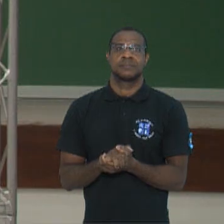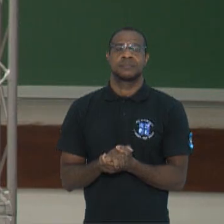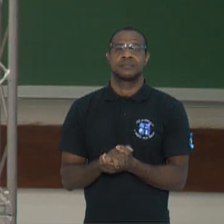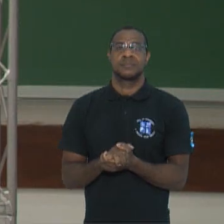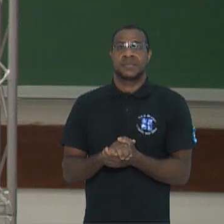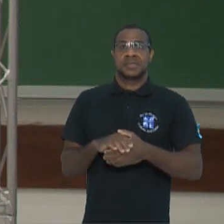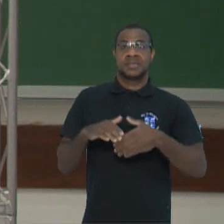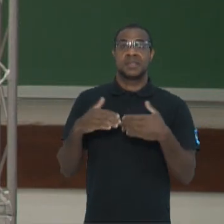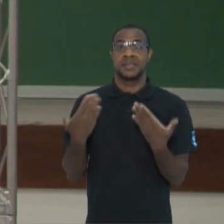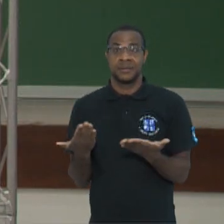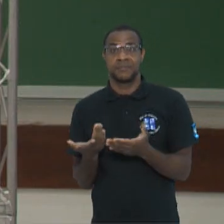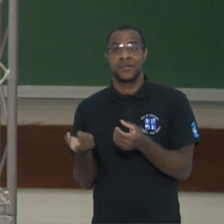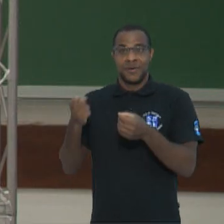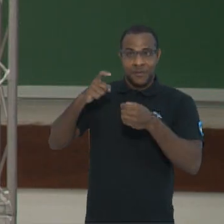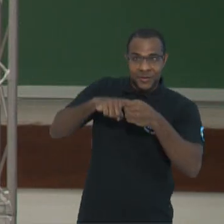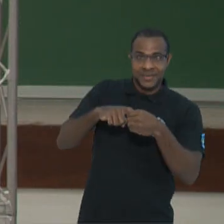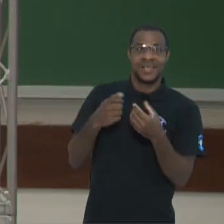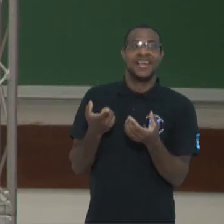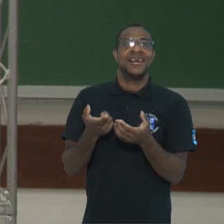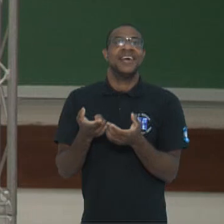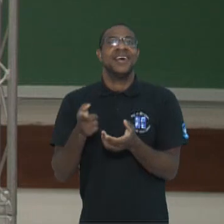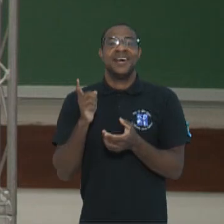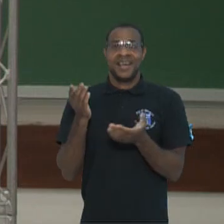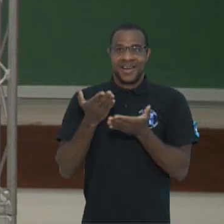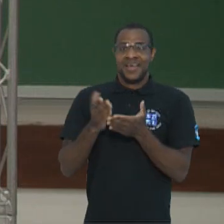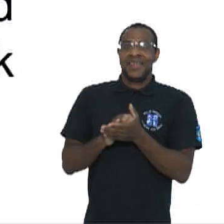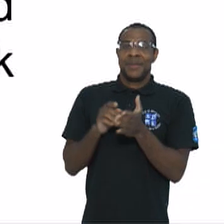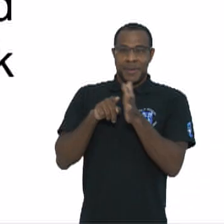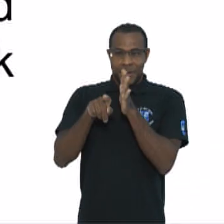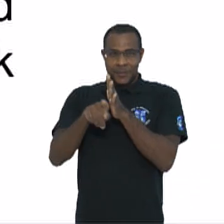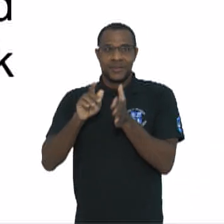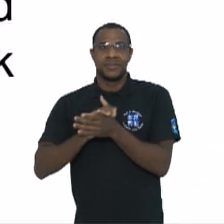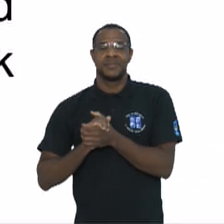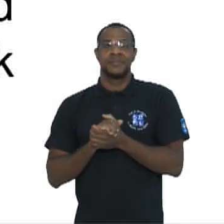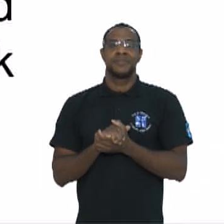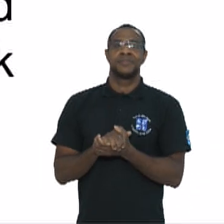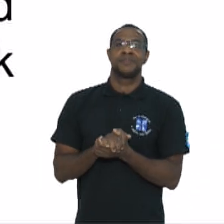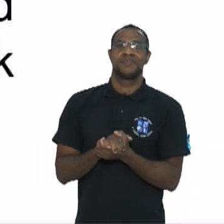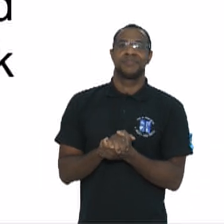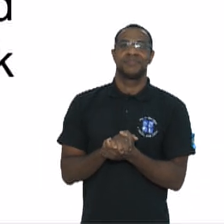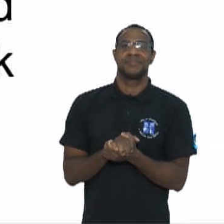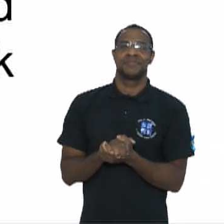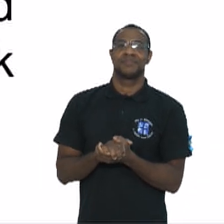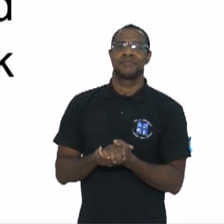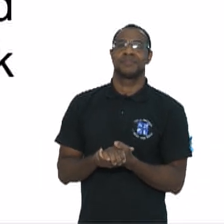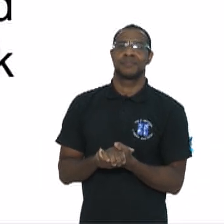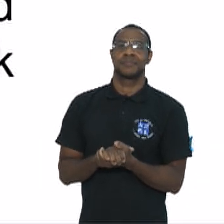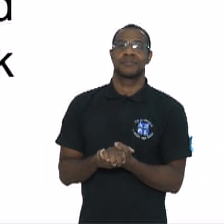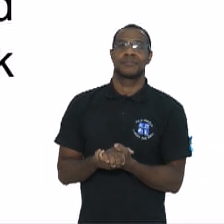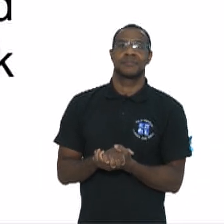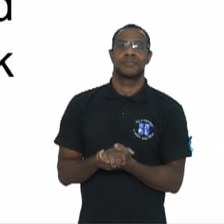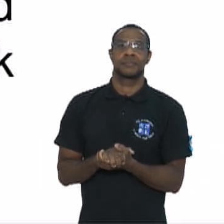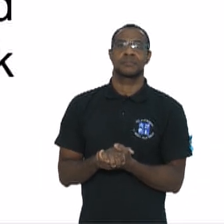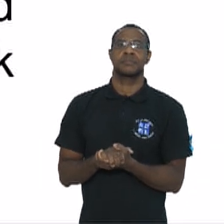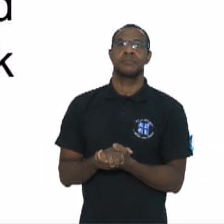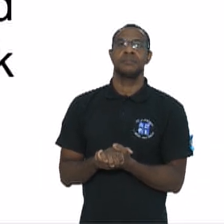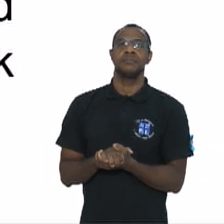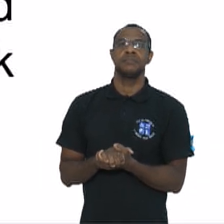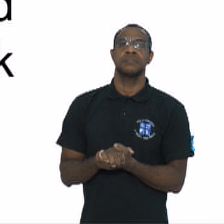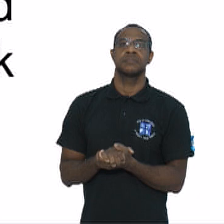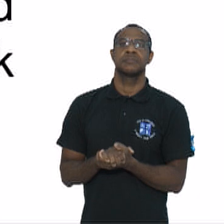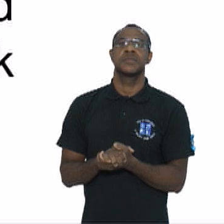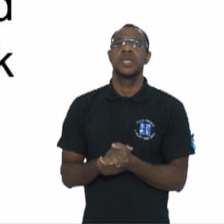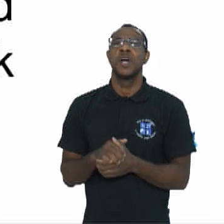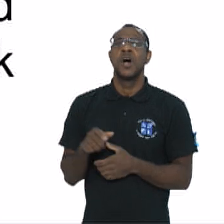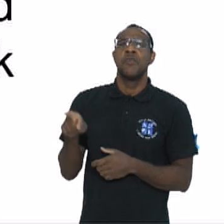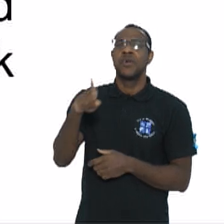ali, pessoal, retomando os nossos questionamentos, o primeiro, what about you? Do you have any difficulty when you talk about feelings? Você